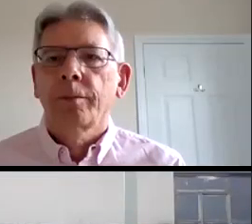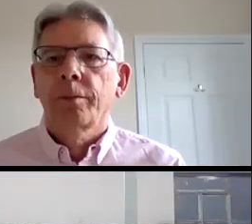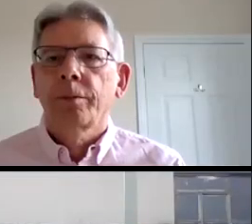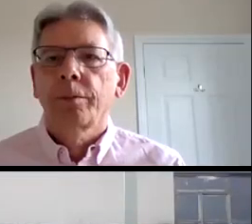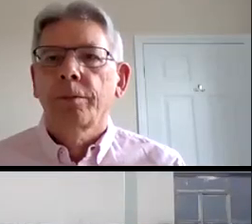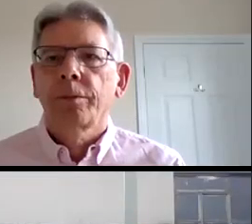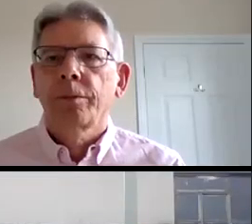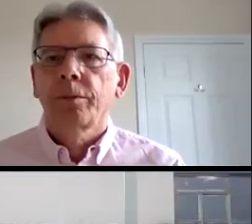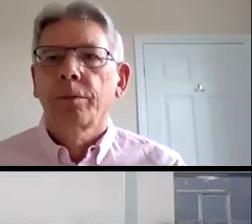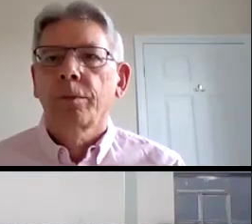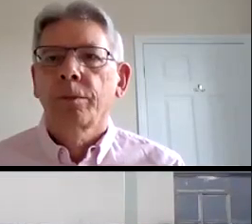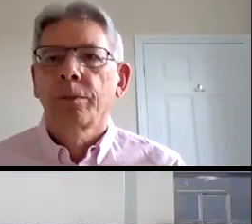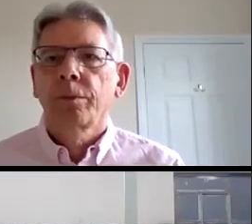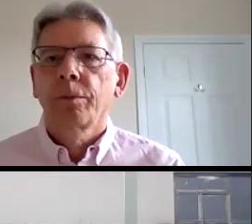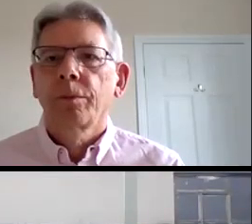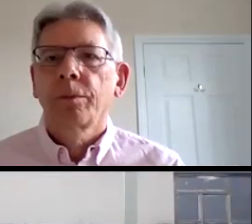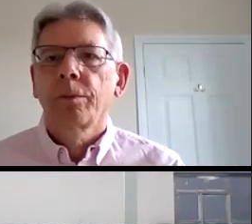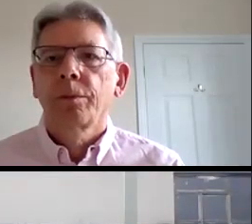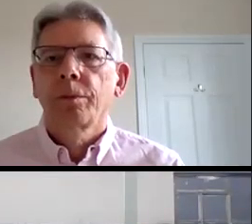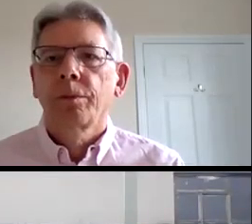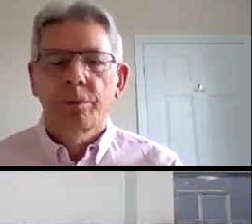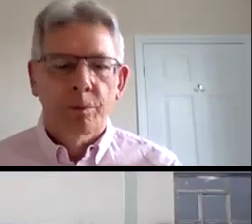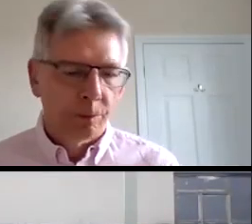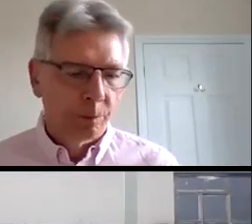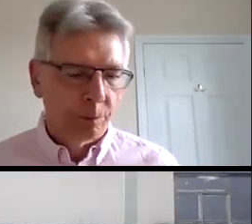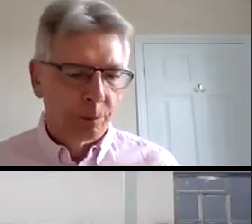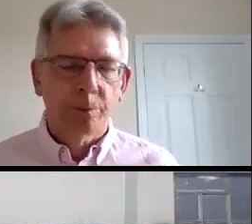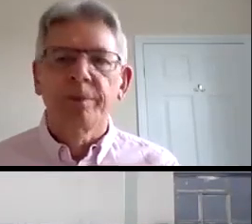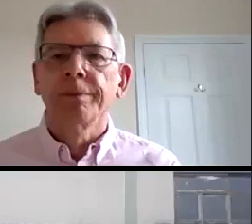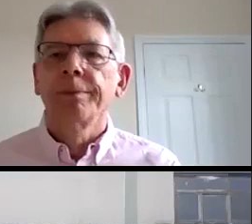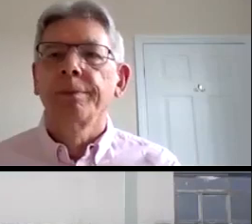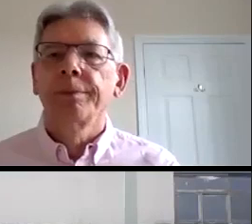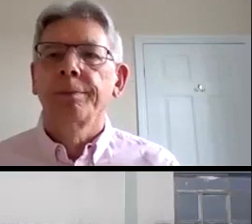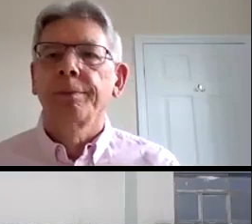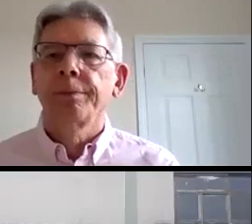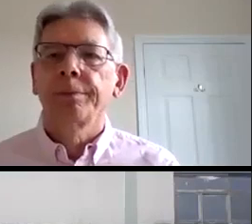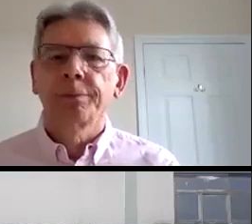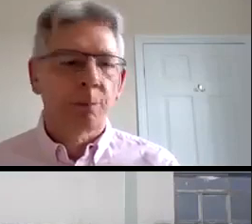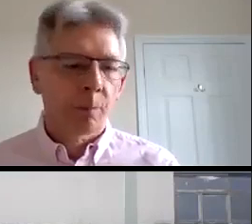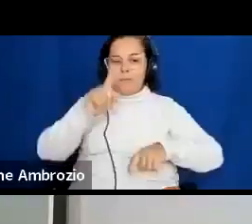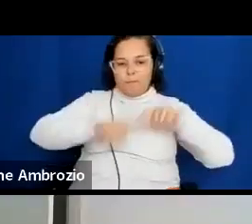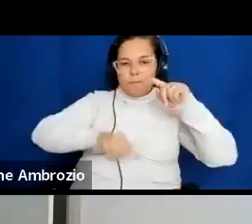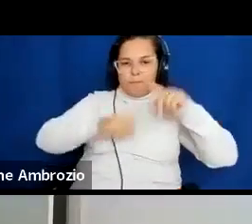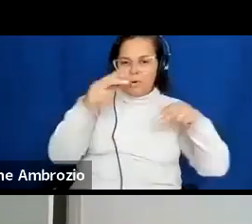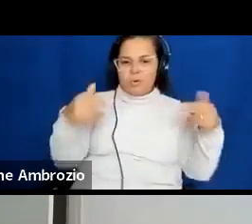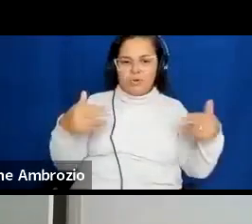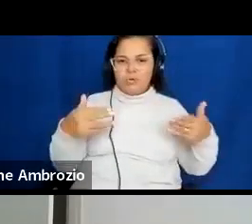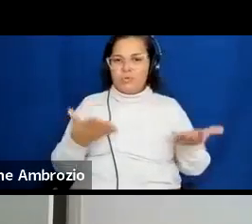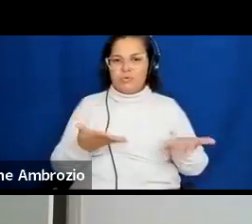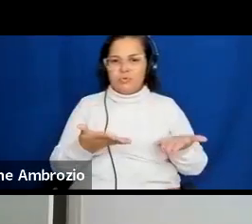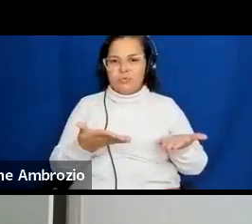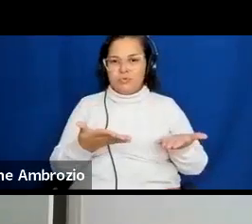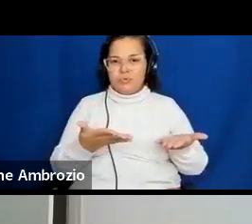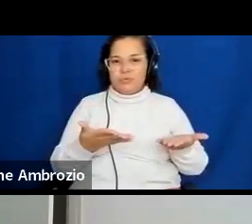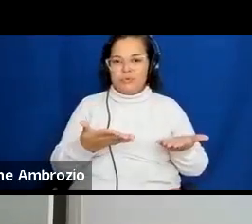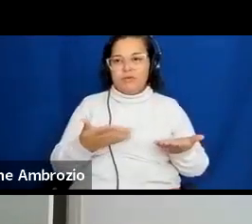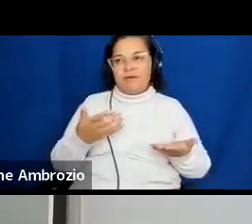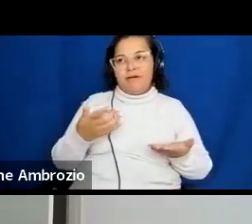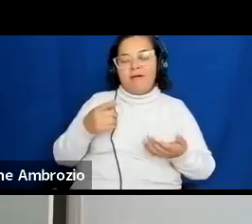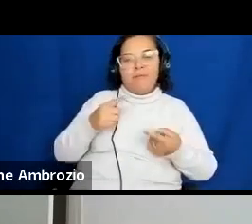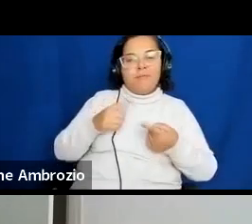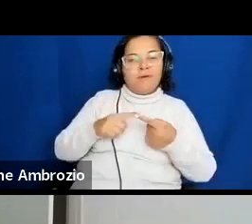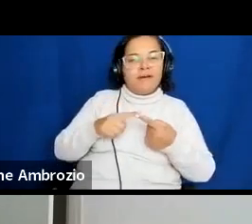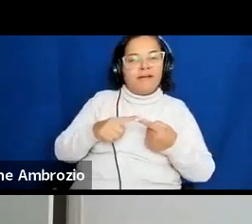ela mercantiliza a educação, porque ela tem tornado a educação um produto, né? Um produto para